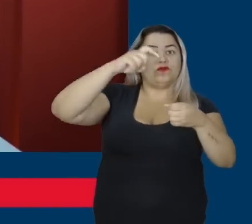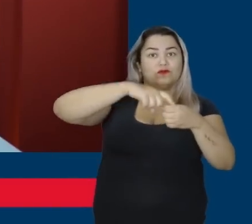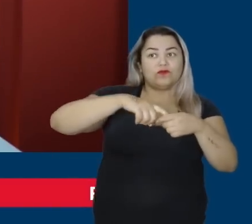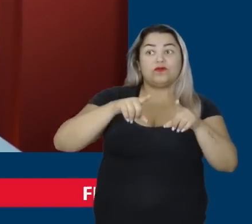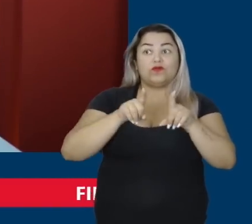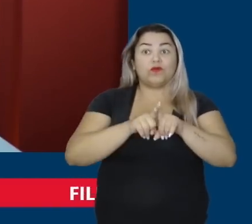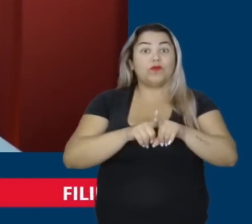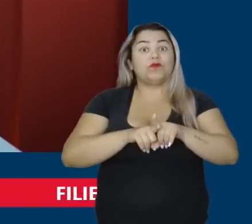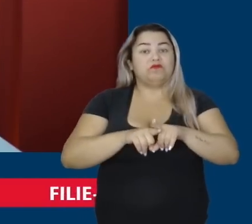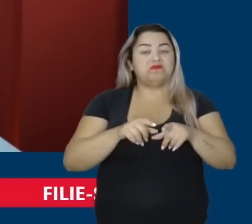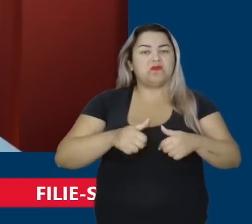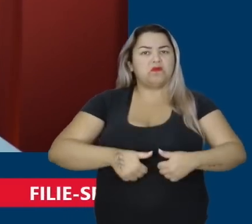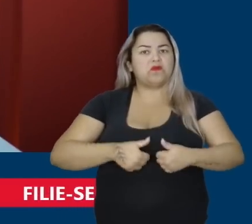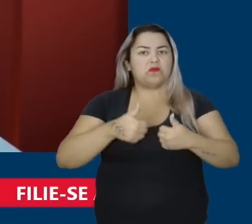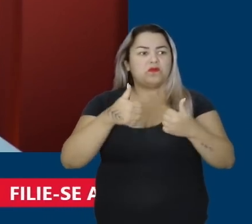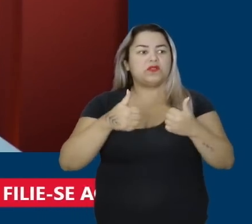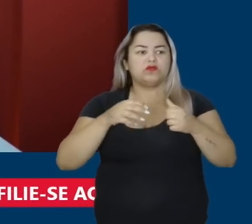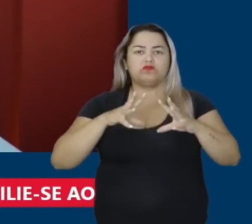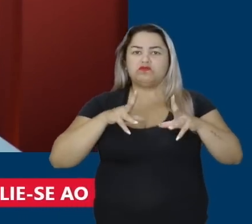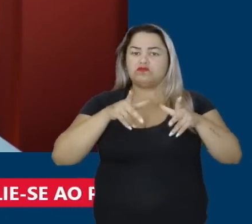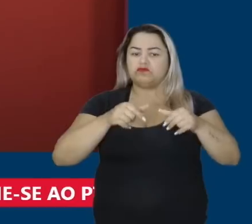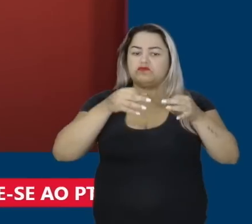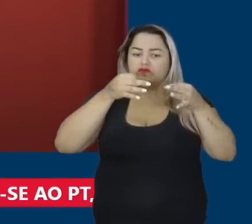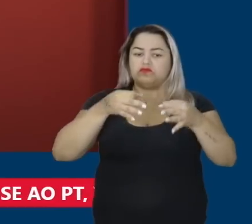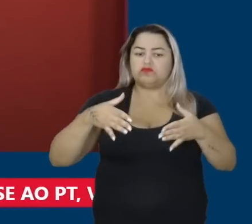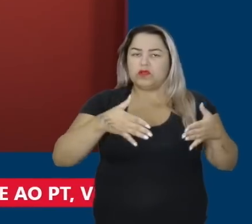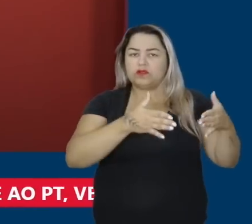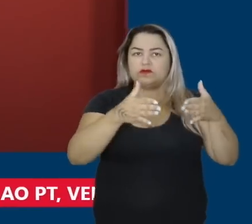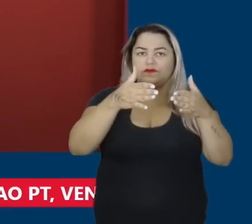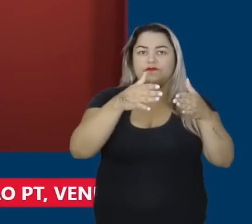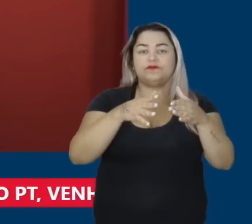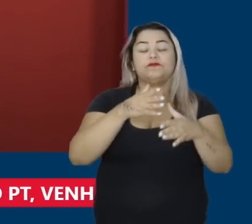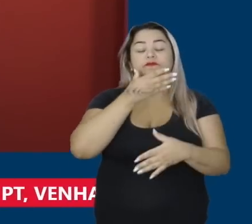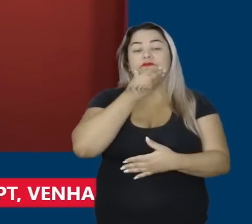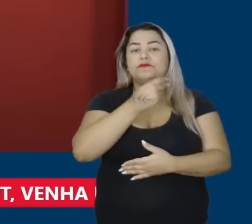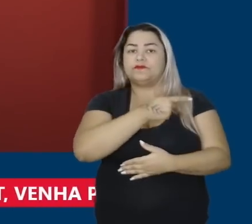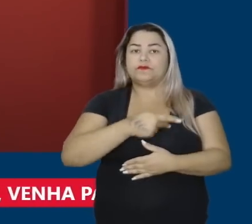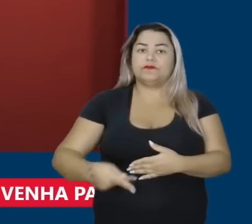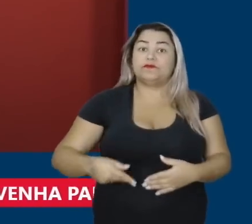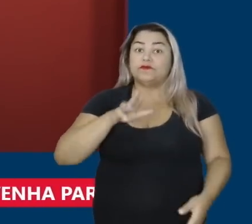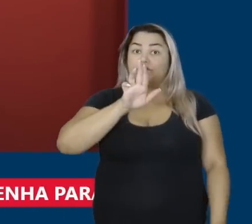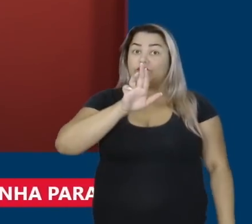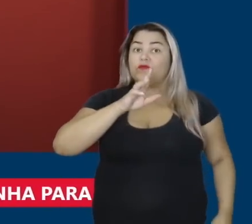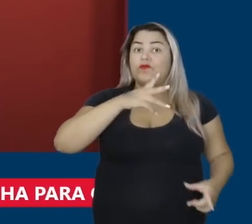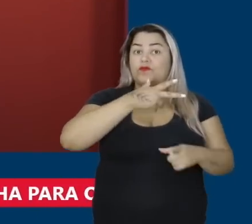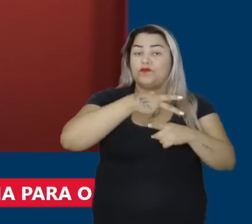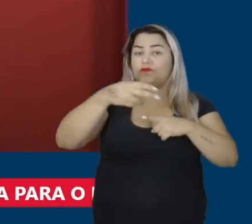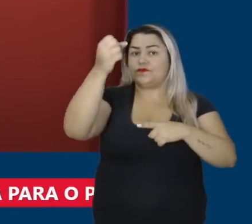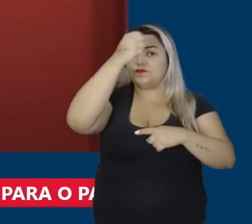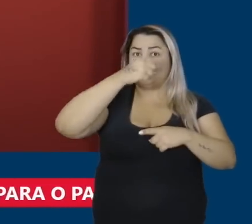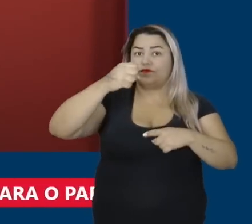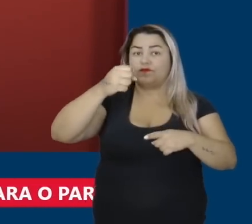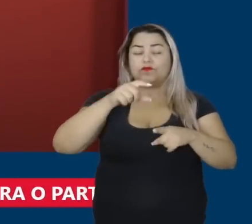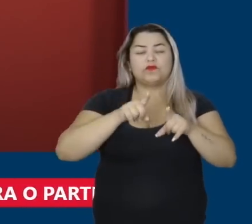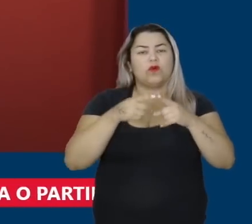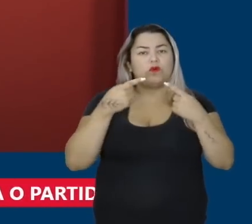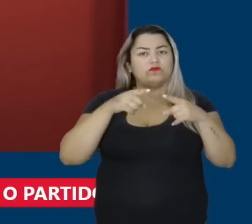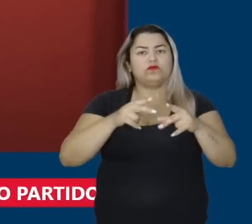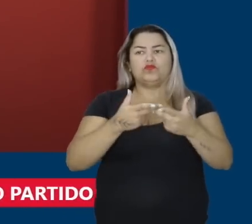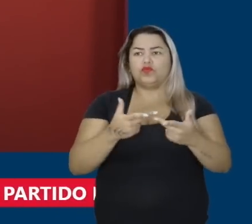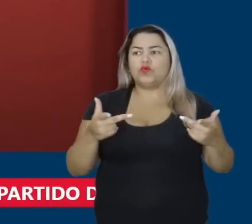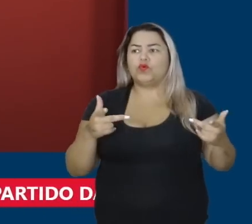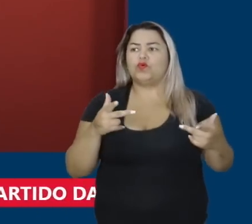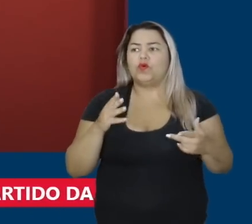o primeiro semestre mostrando estar no rumo certo. A eleição do presidente Lula foi uma vitória da civilização contra a barbárie.